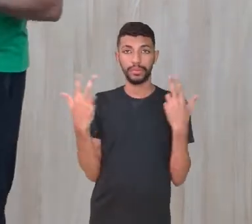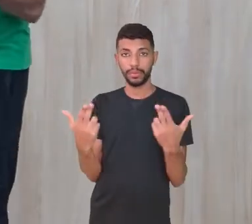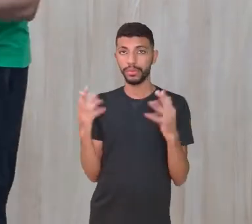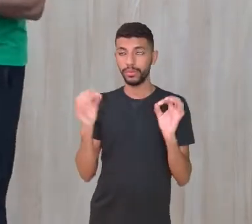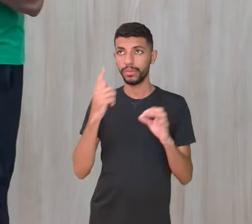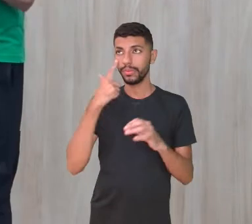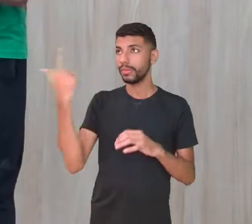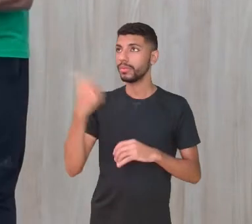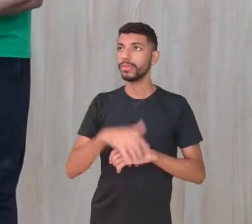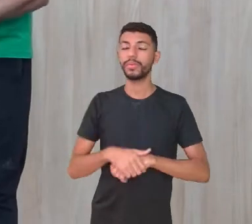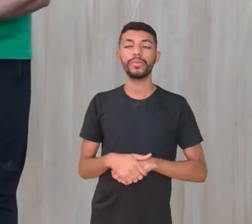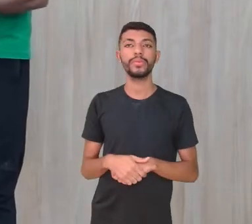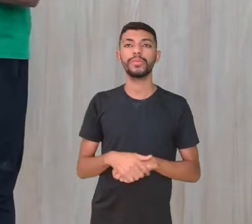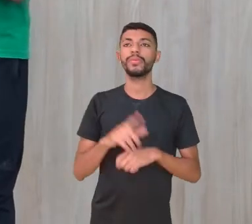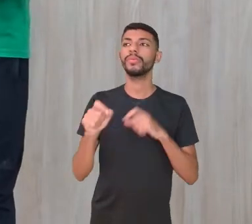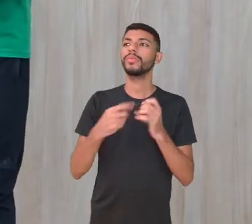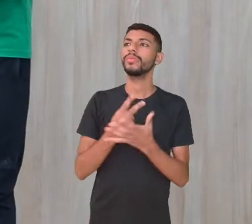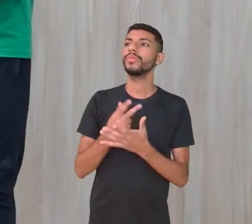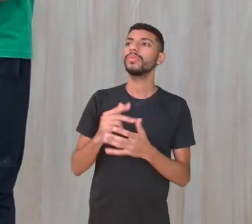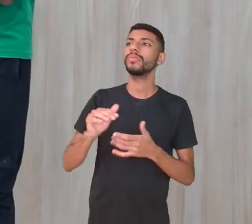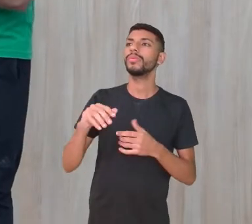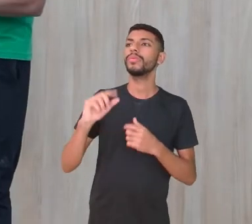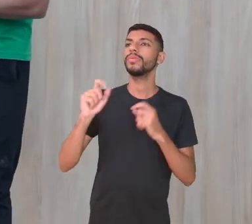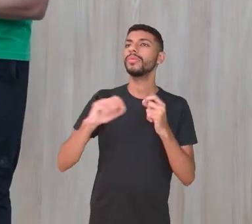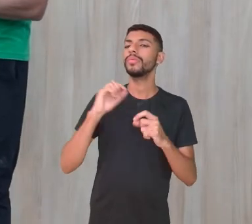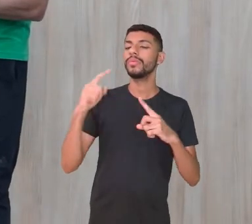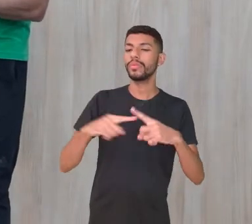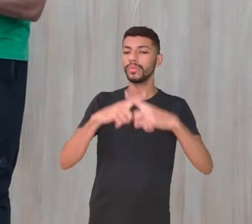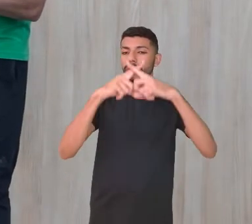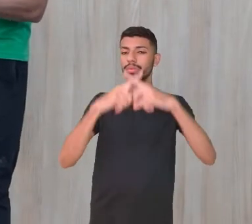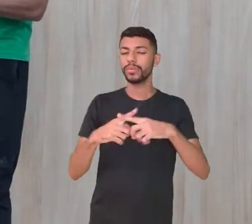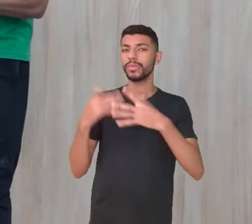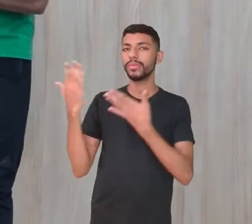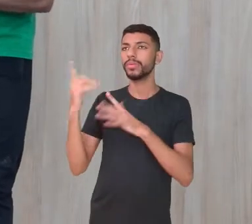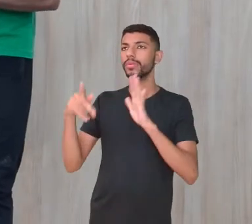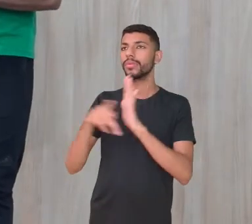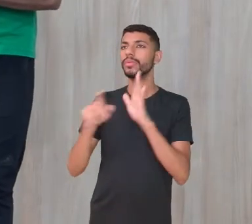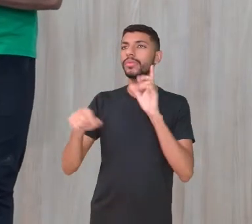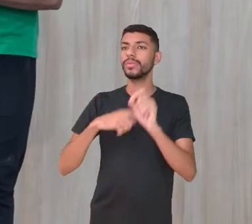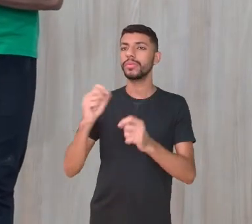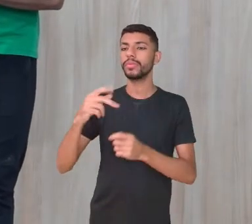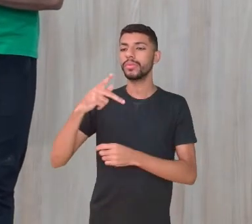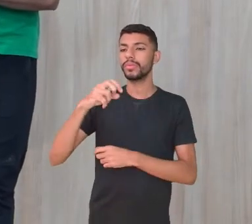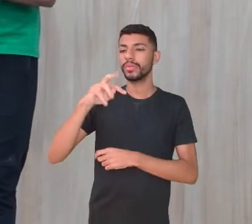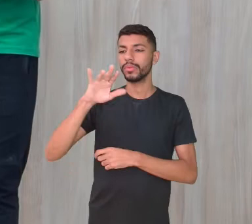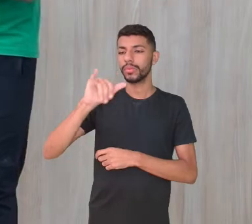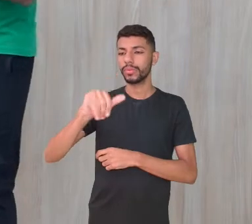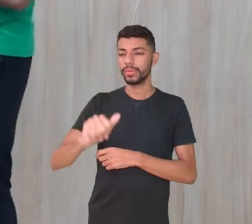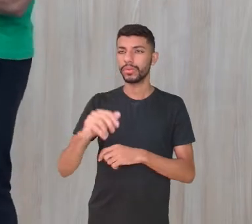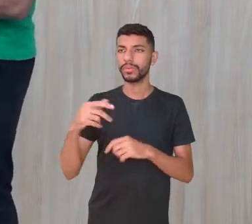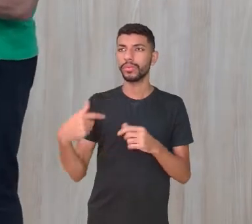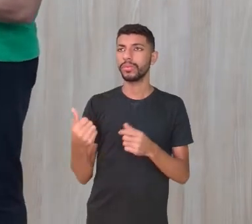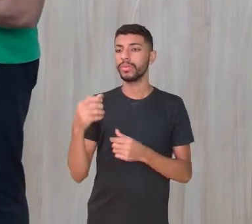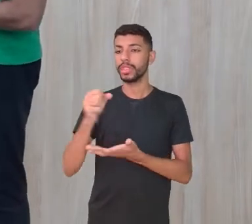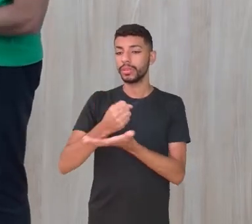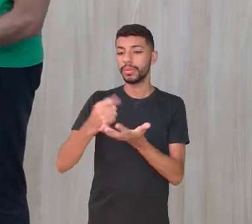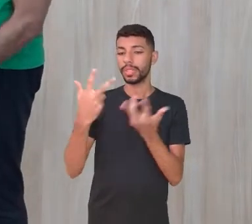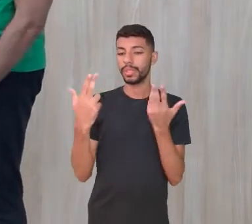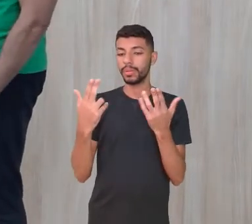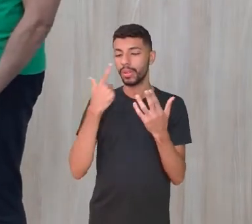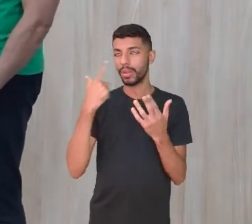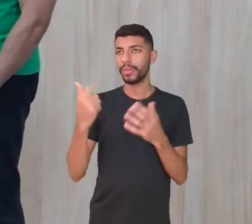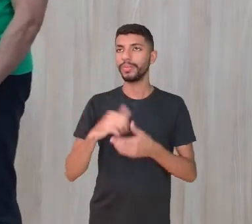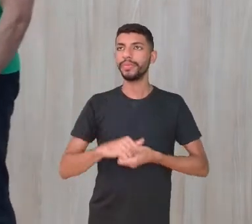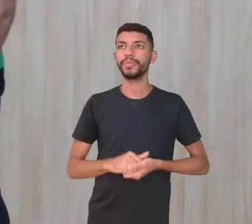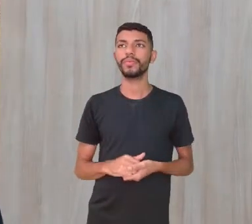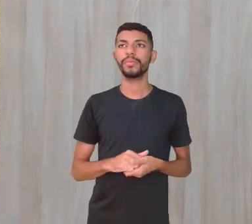Então, o que é que acontece com essas multiplicações aí de potências de mesma base, certo? É o que a gente vai ver agora. Veja,